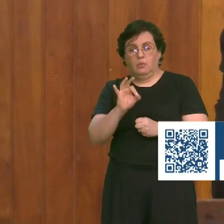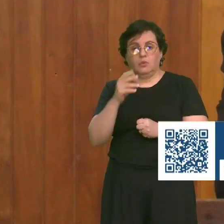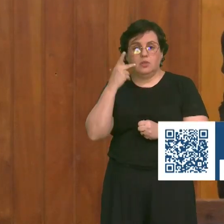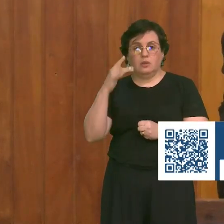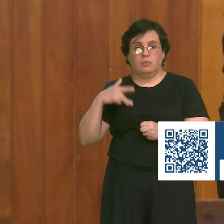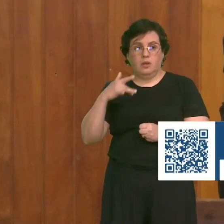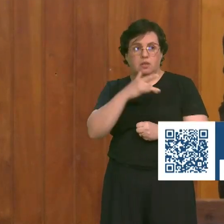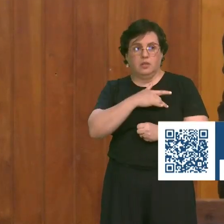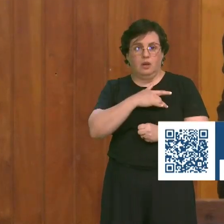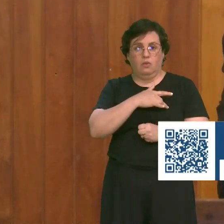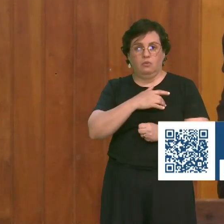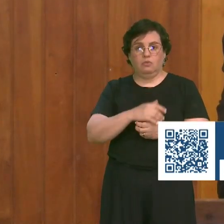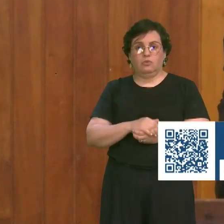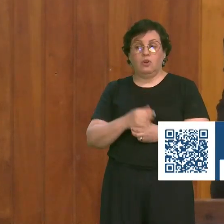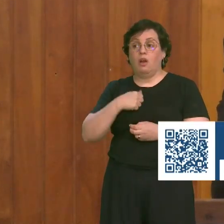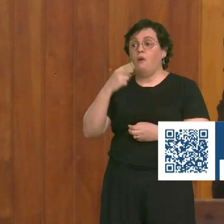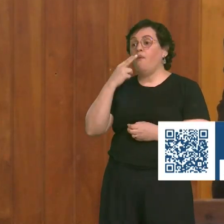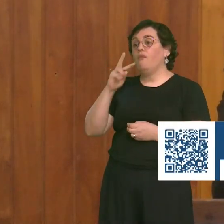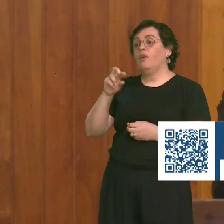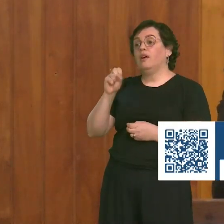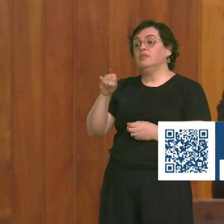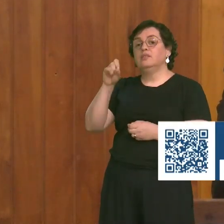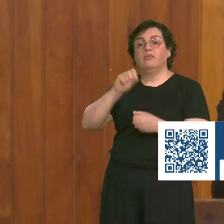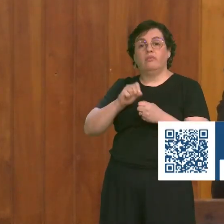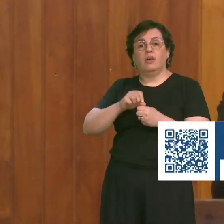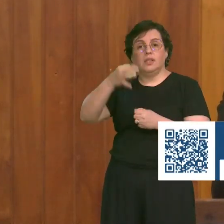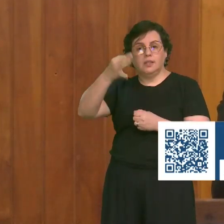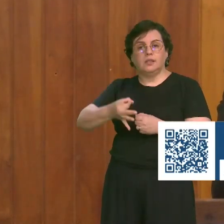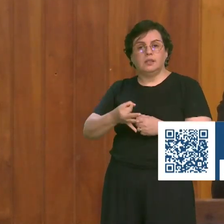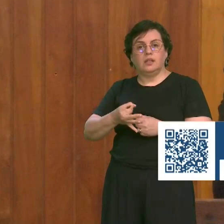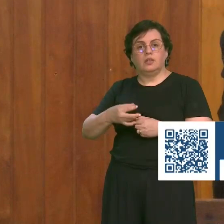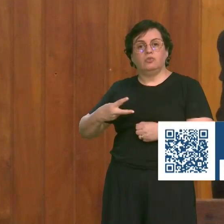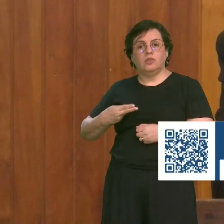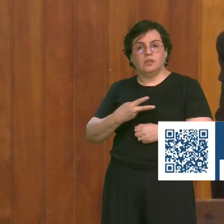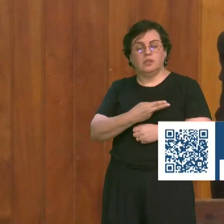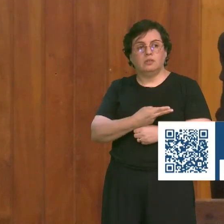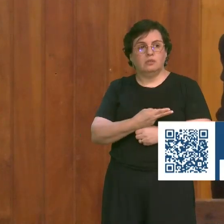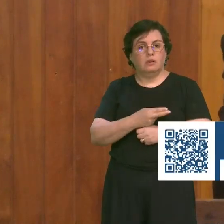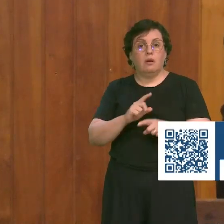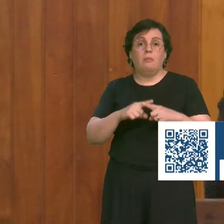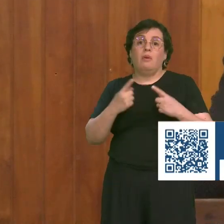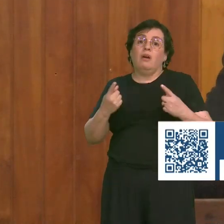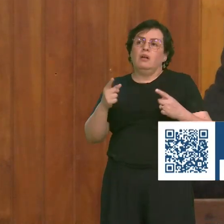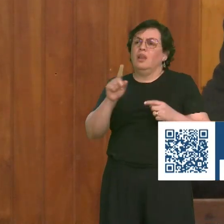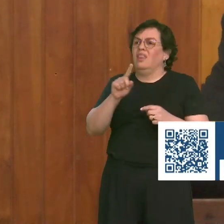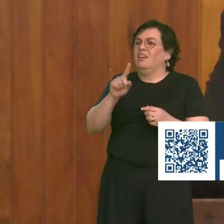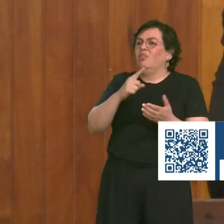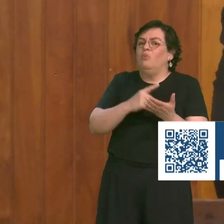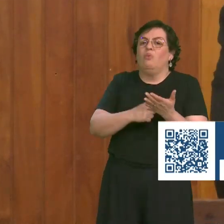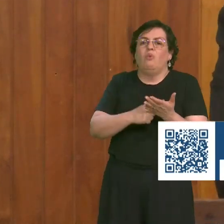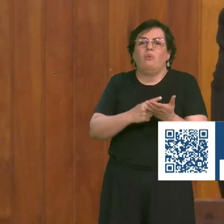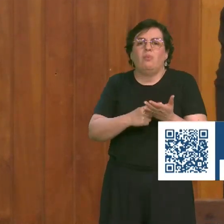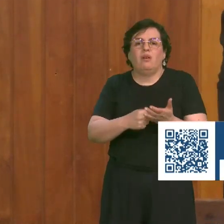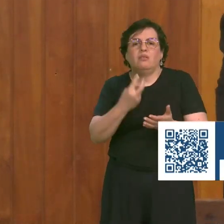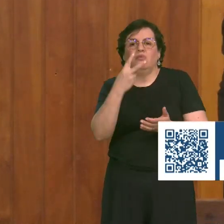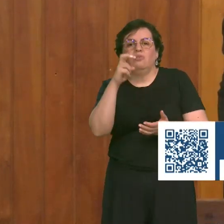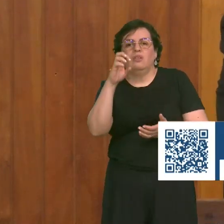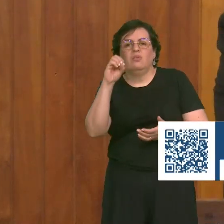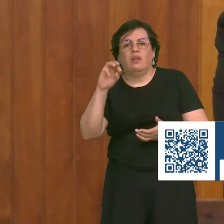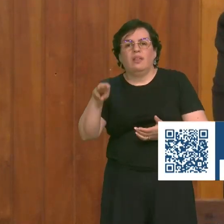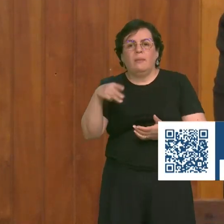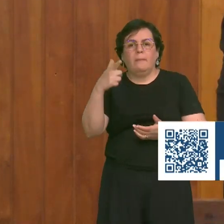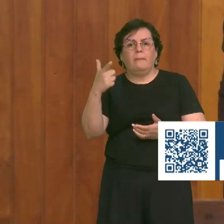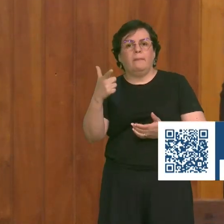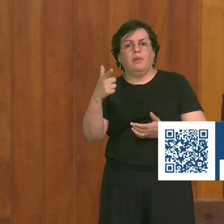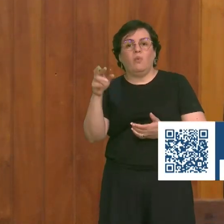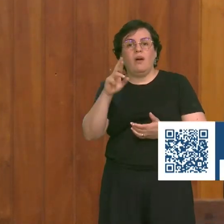para instituição e eu vou ficar em cima para ver se tá fazendo a cirurgia aí não combinamos 250